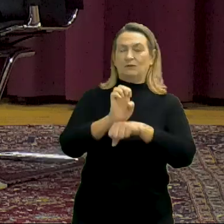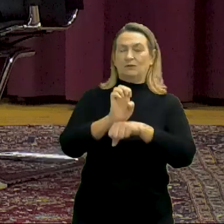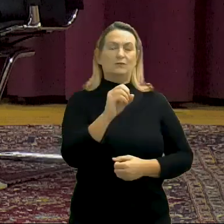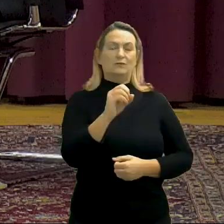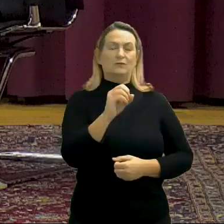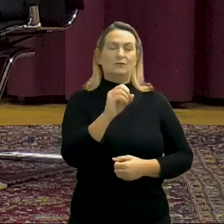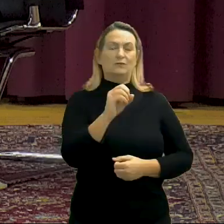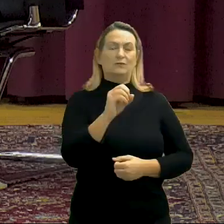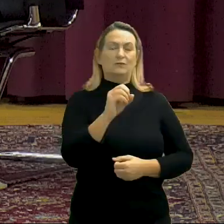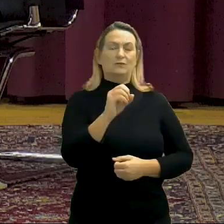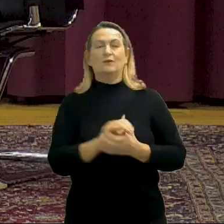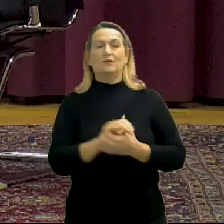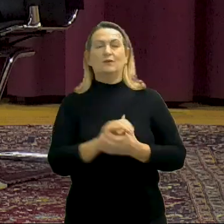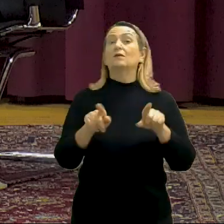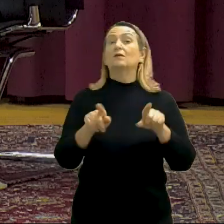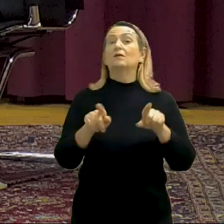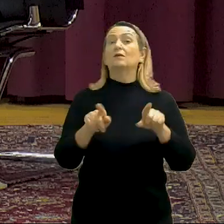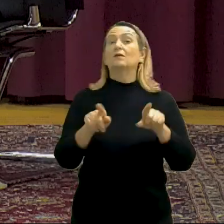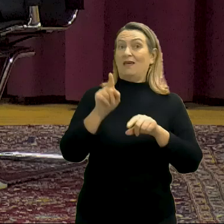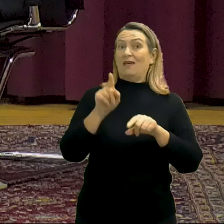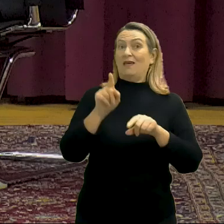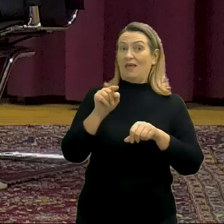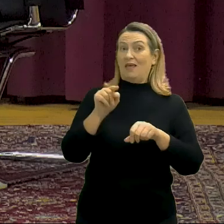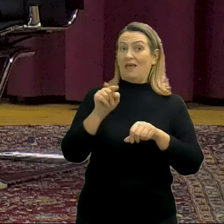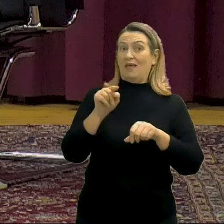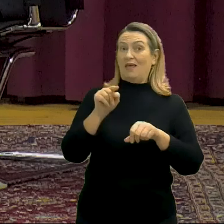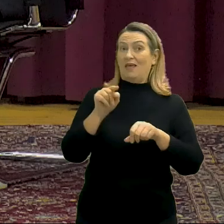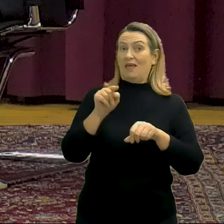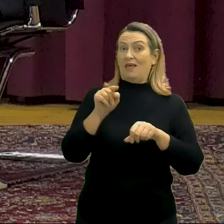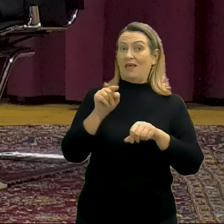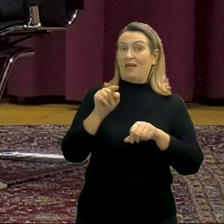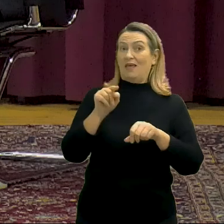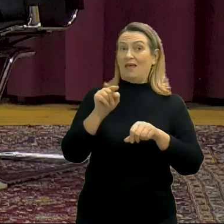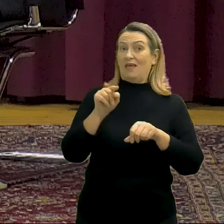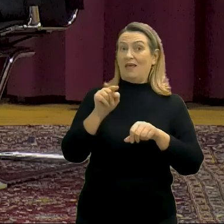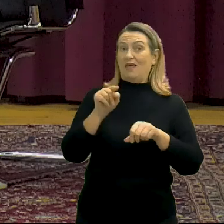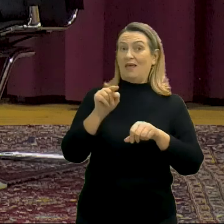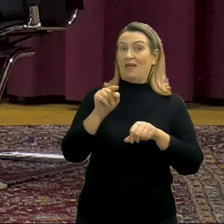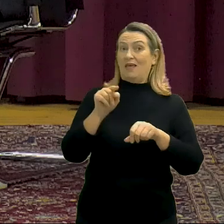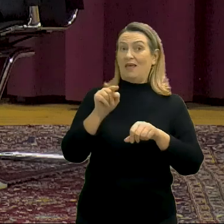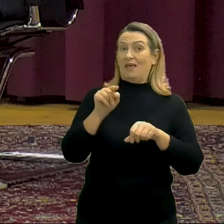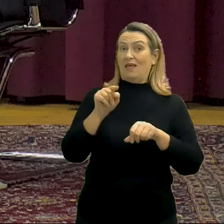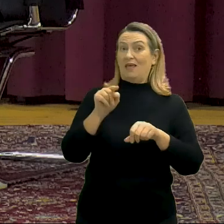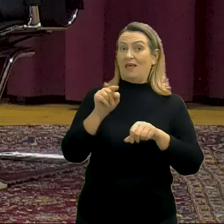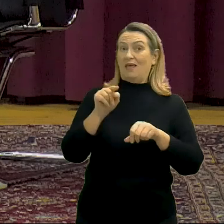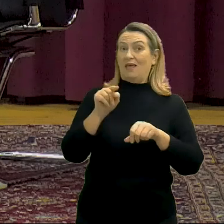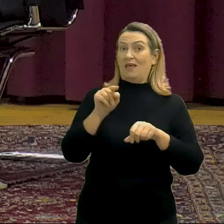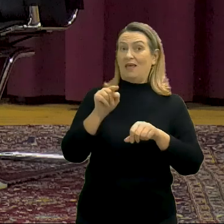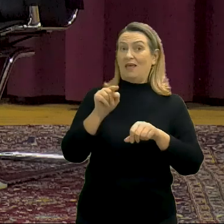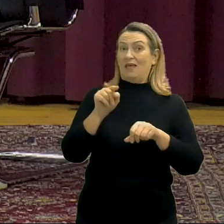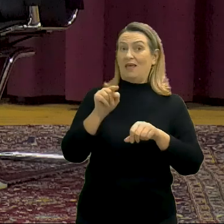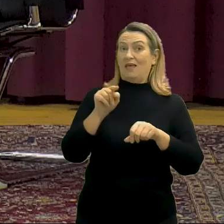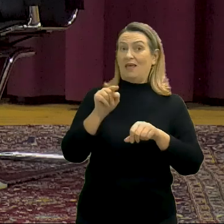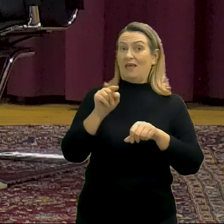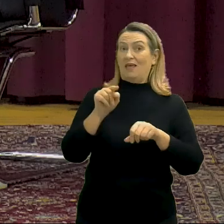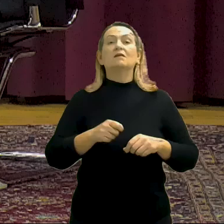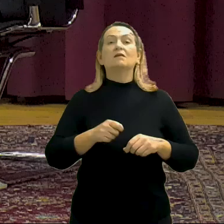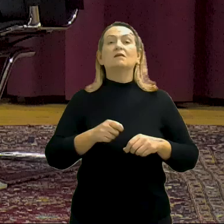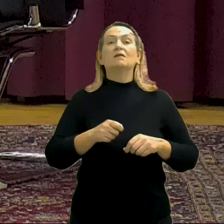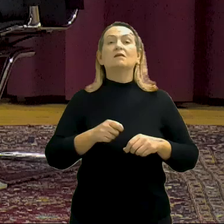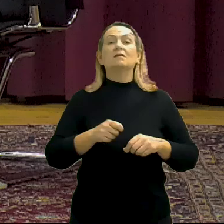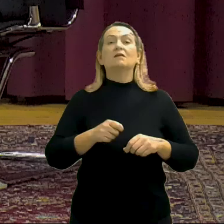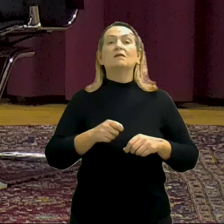curso de Direito Eleitoral e de Cap capacitação dos juízes e que tem feito um trabalho excelente aqui também